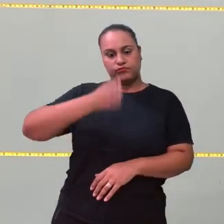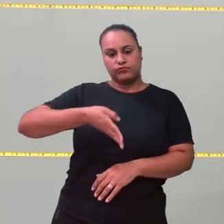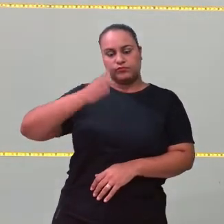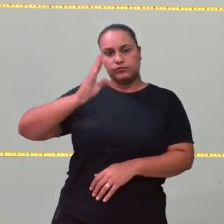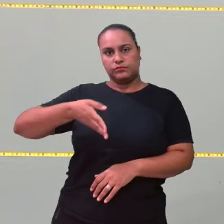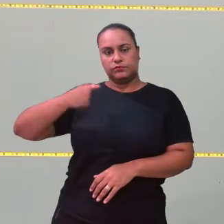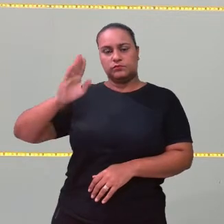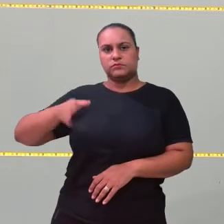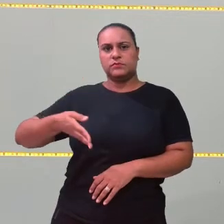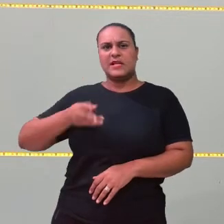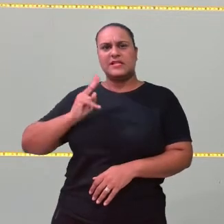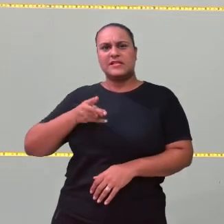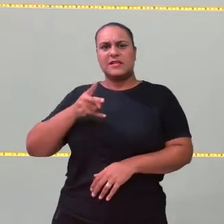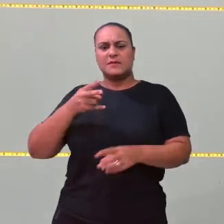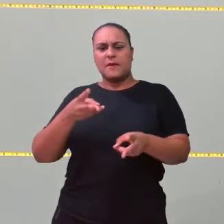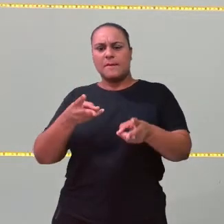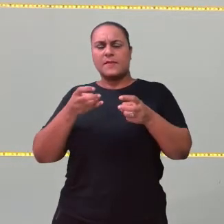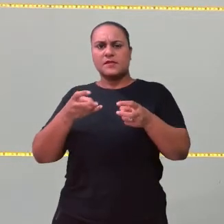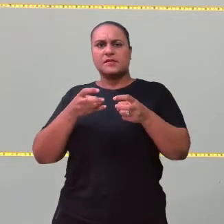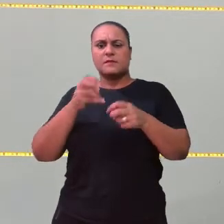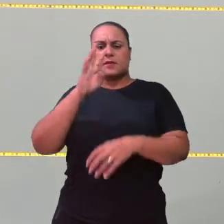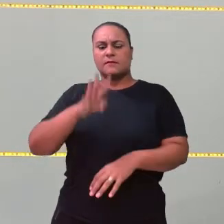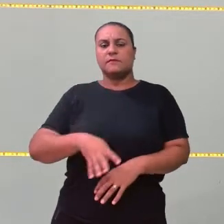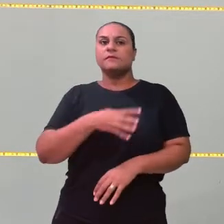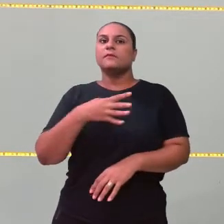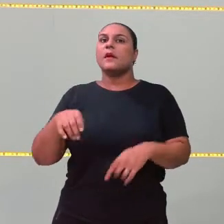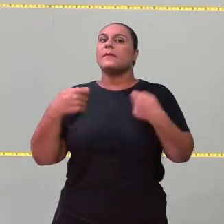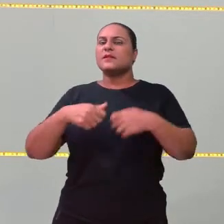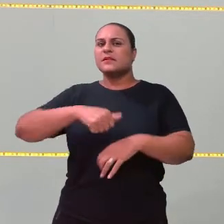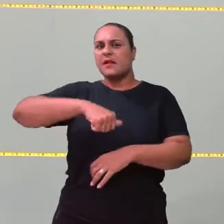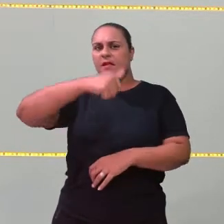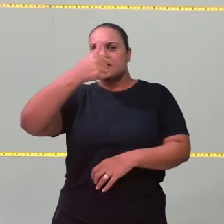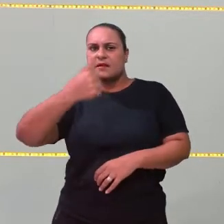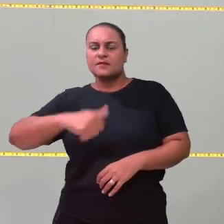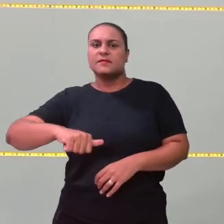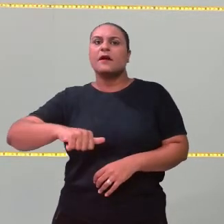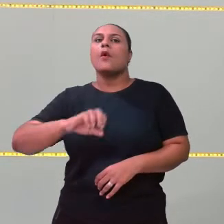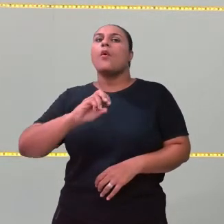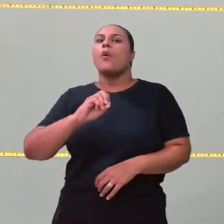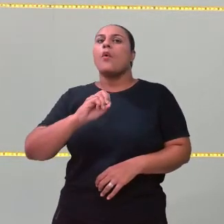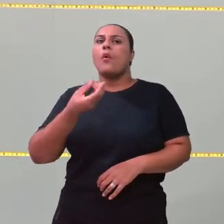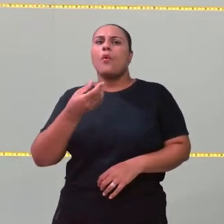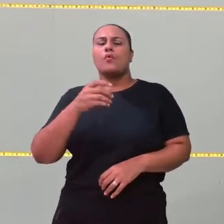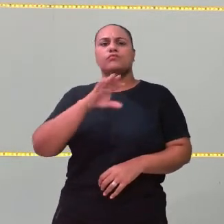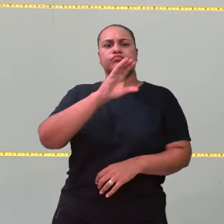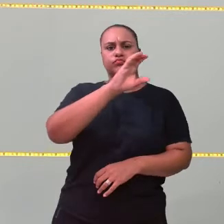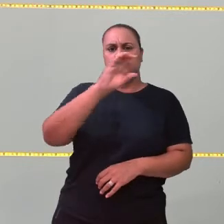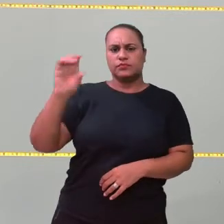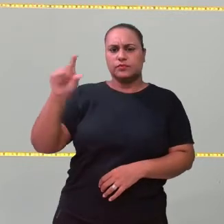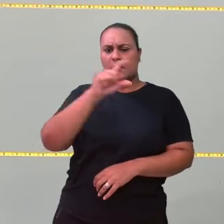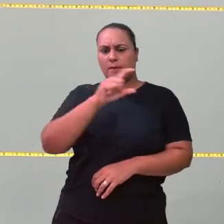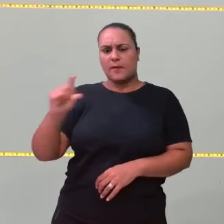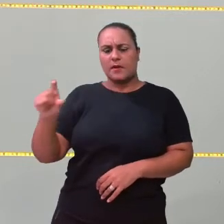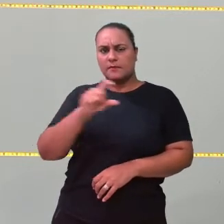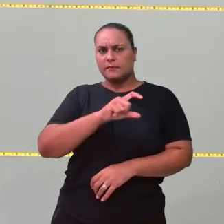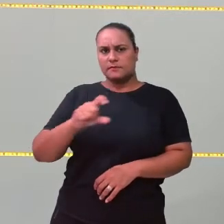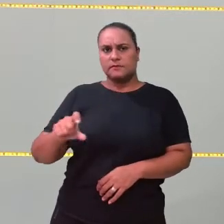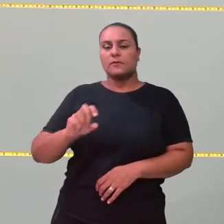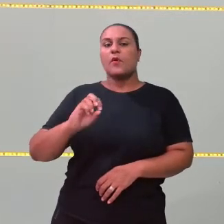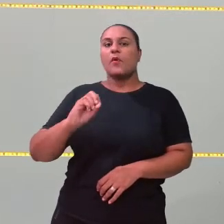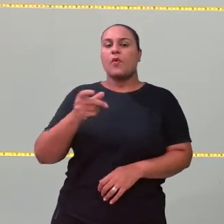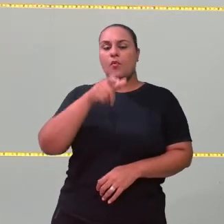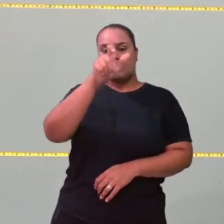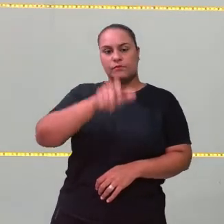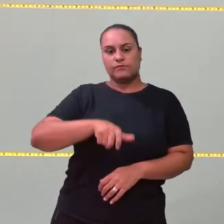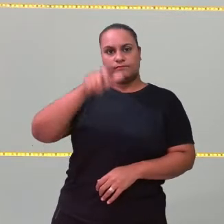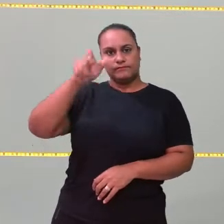vez que a gente olhar para uma tabela, a gente precisa fazer a leitura, ou em linhas, né? Ou em linhas com